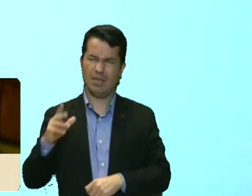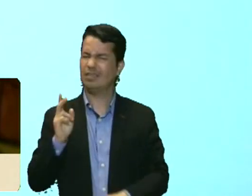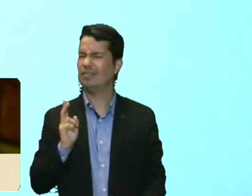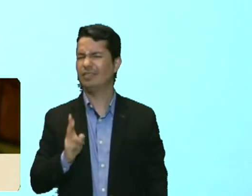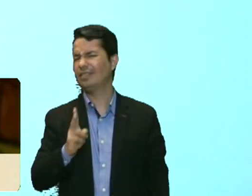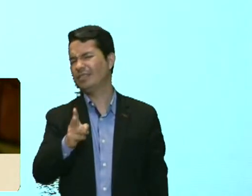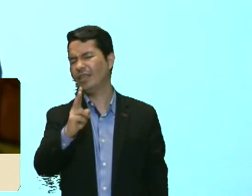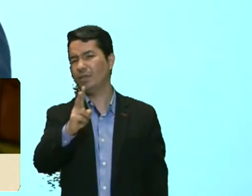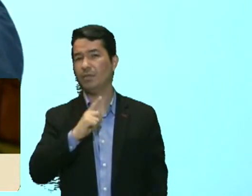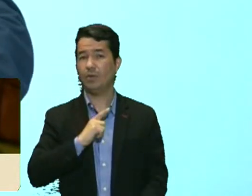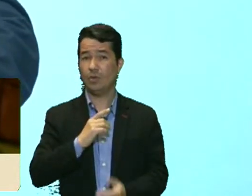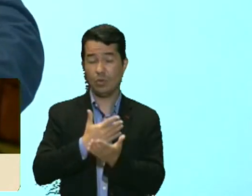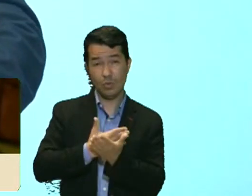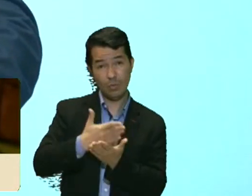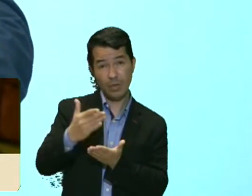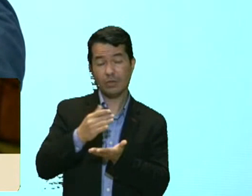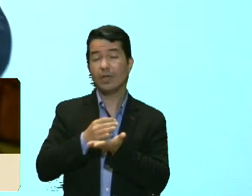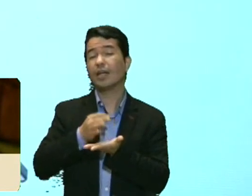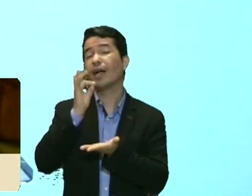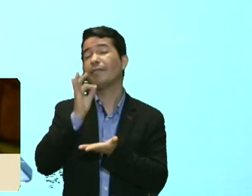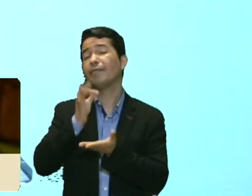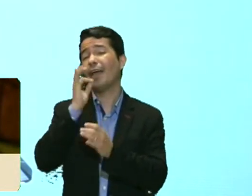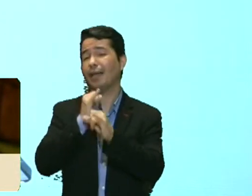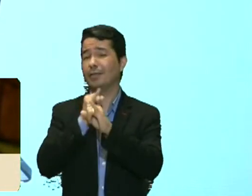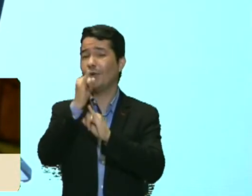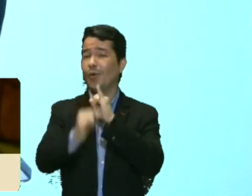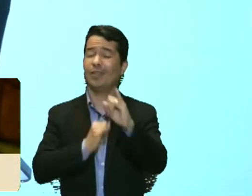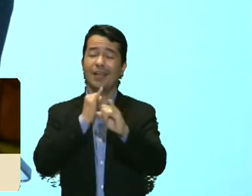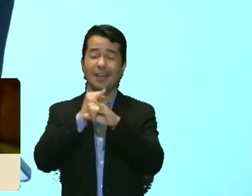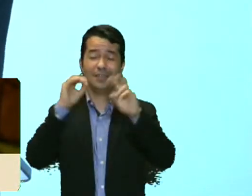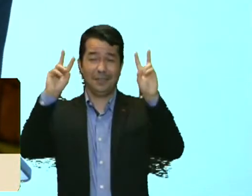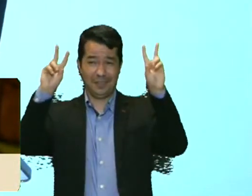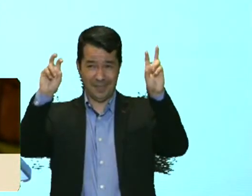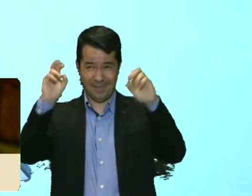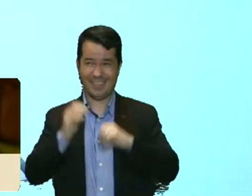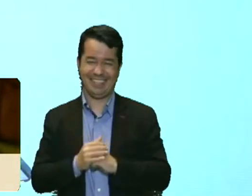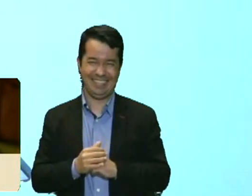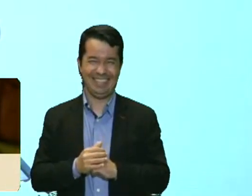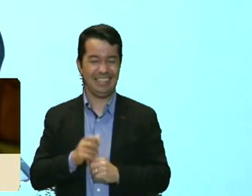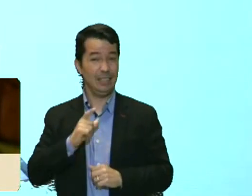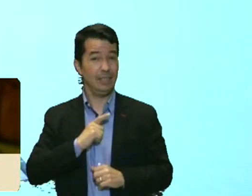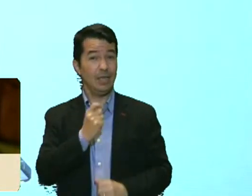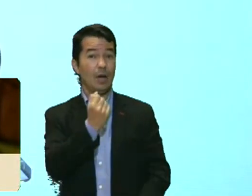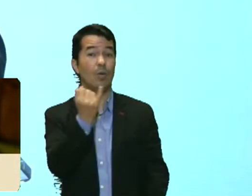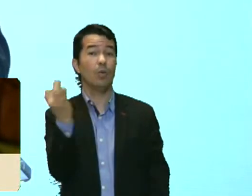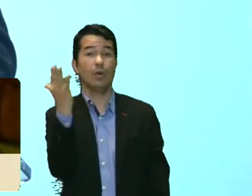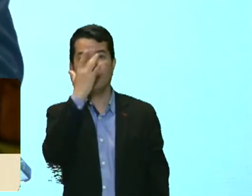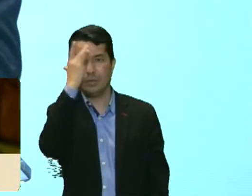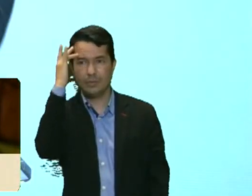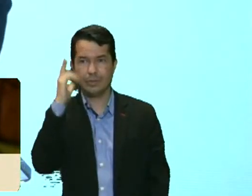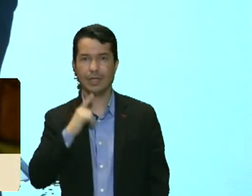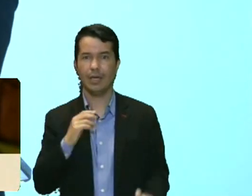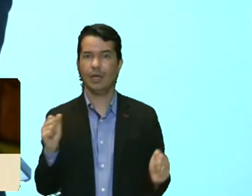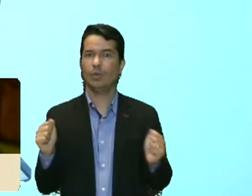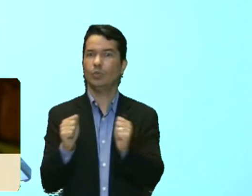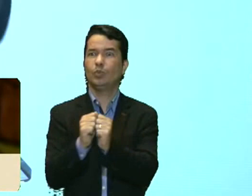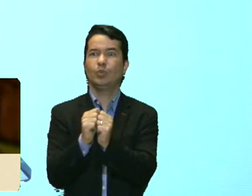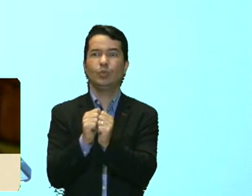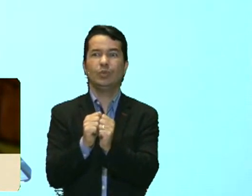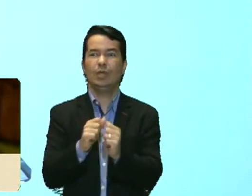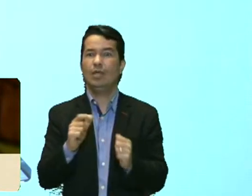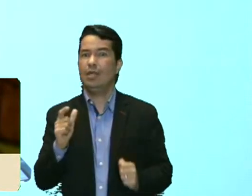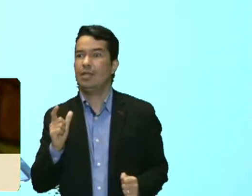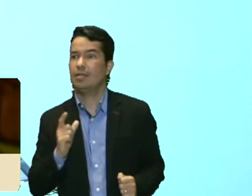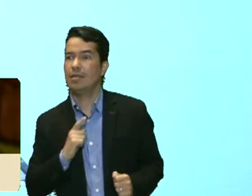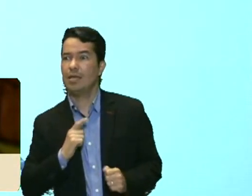várias pessoas que participam. E de repente, quando nós estávamos ali no primeiro mês, começou a receber